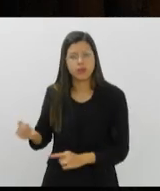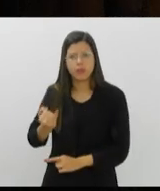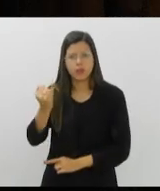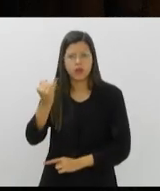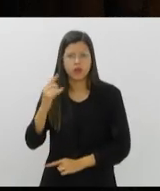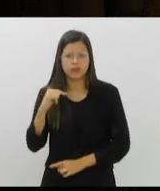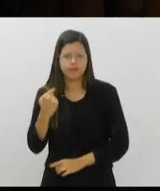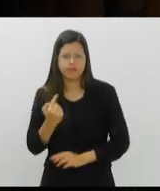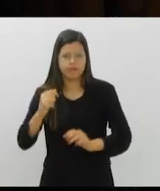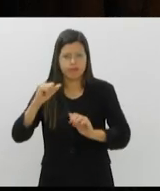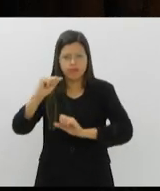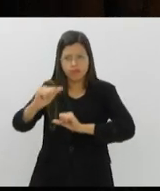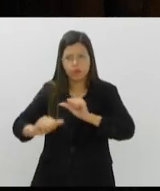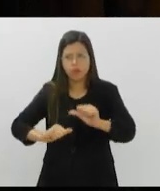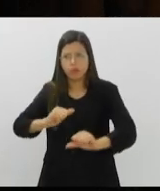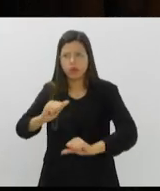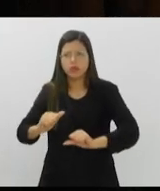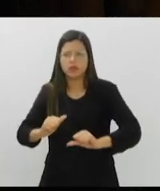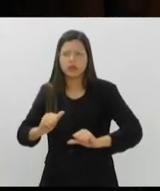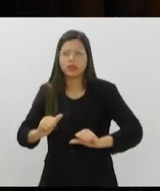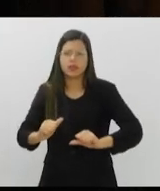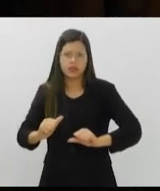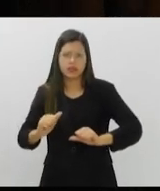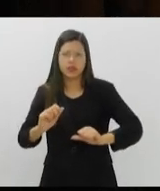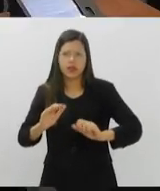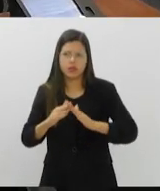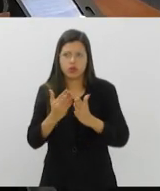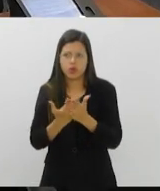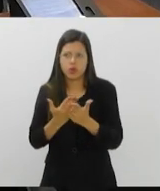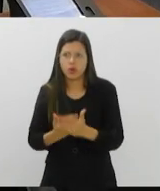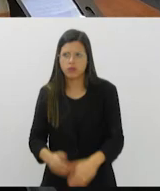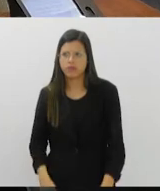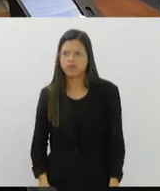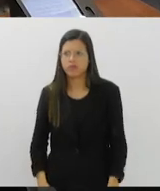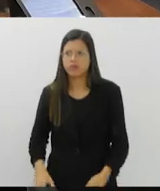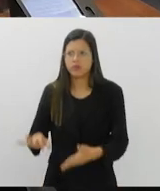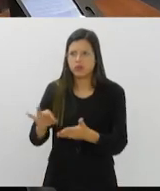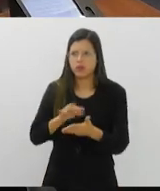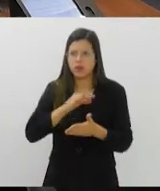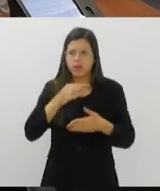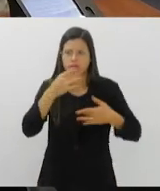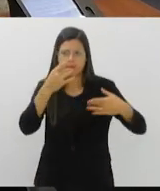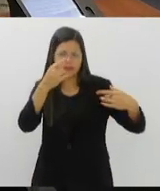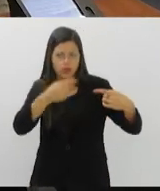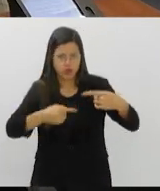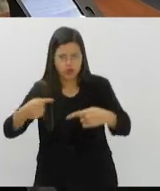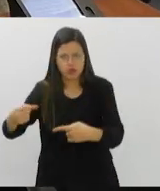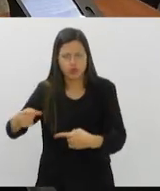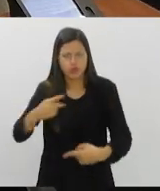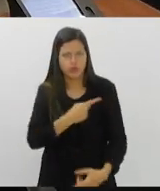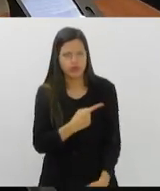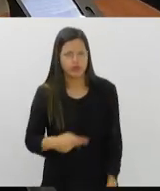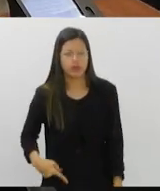gente mudar a cara das nossas escolas. Vamos me inscrever. Para discutir, presidente.